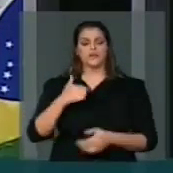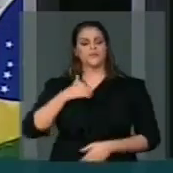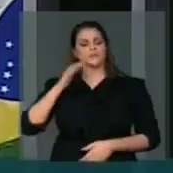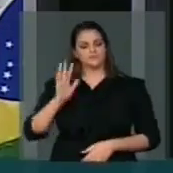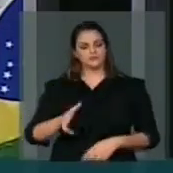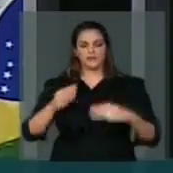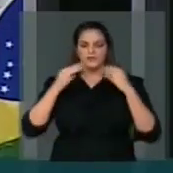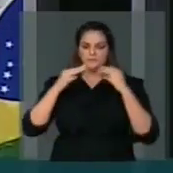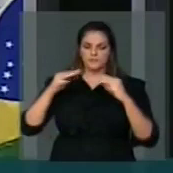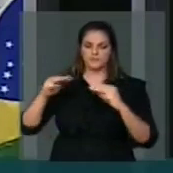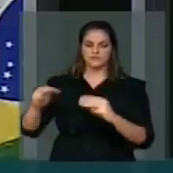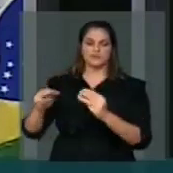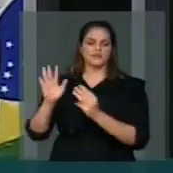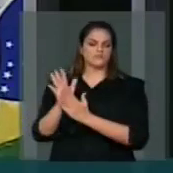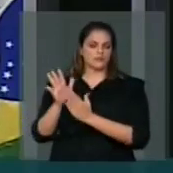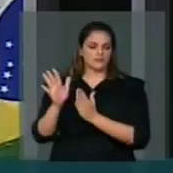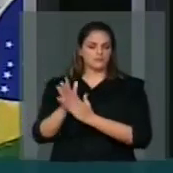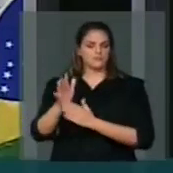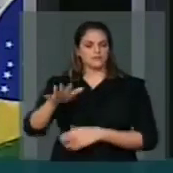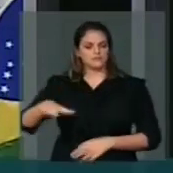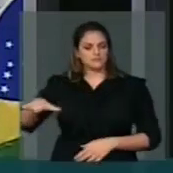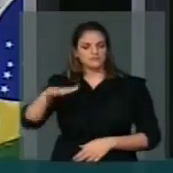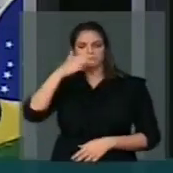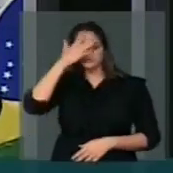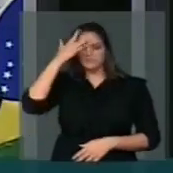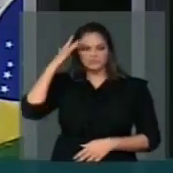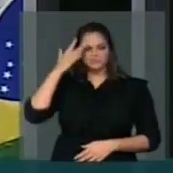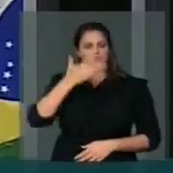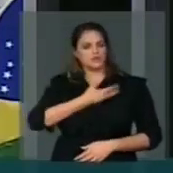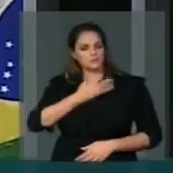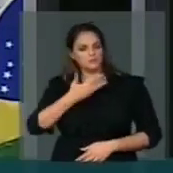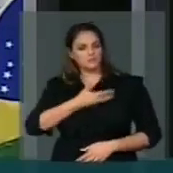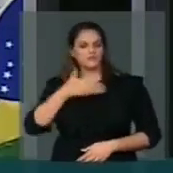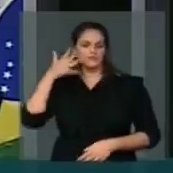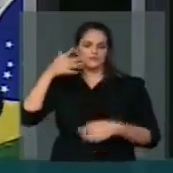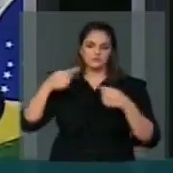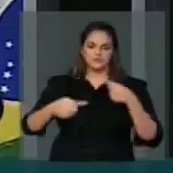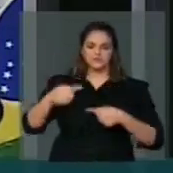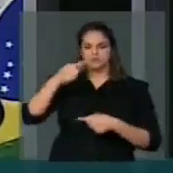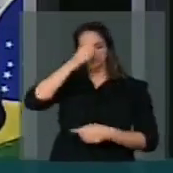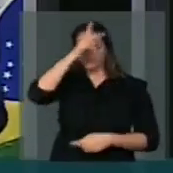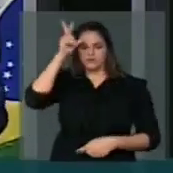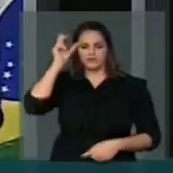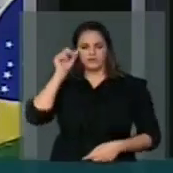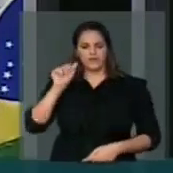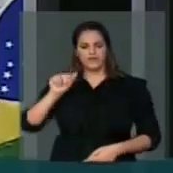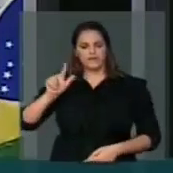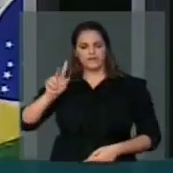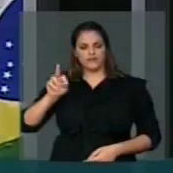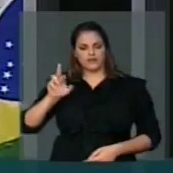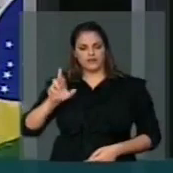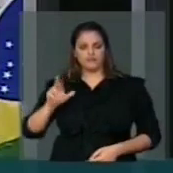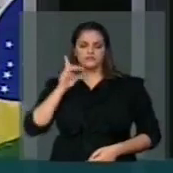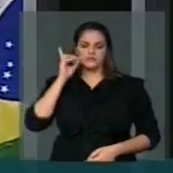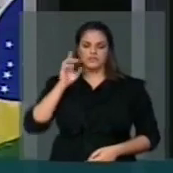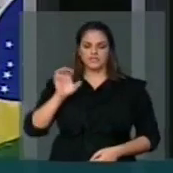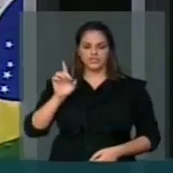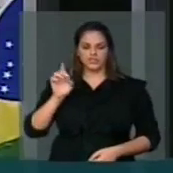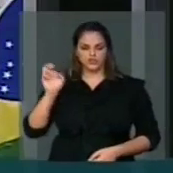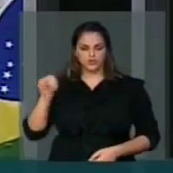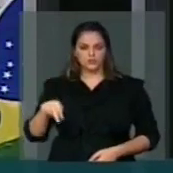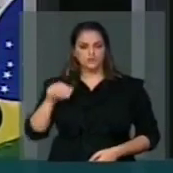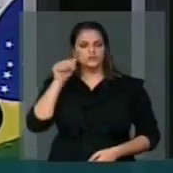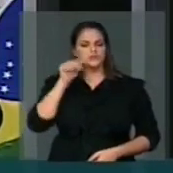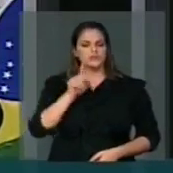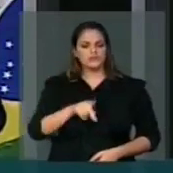me congratulando com as lideranças políticas, com os amigos, com o prefeito Avelar, com o deputado Edson Ferreira, com a